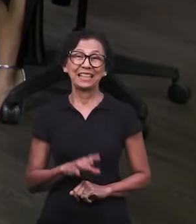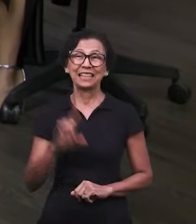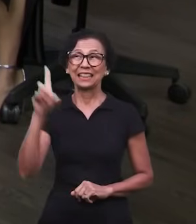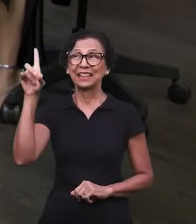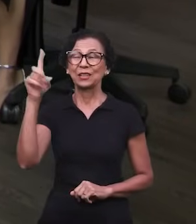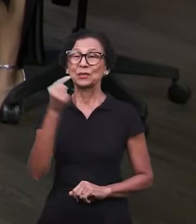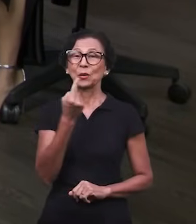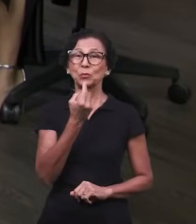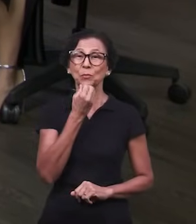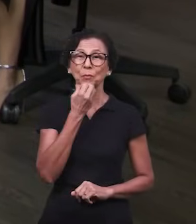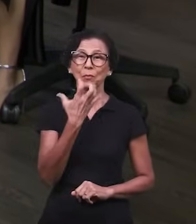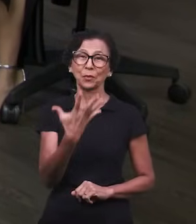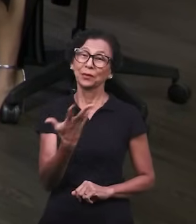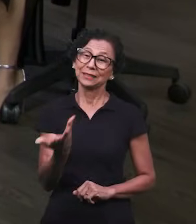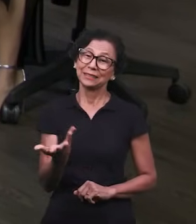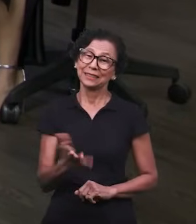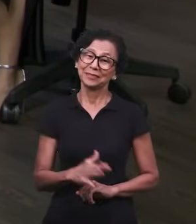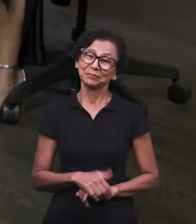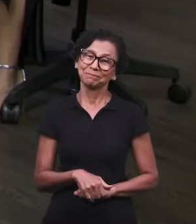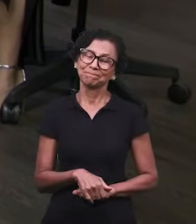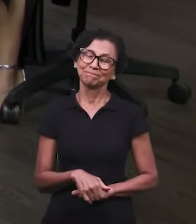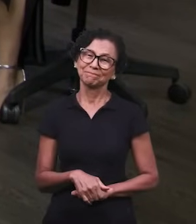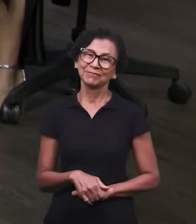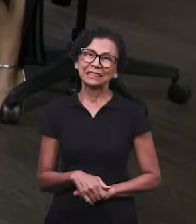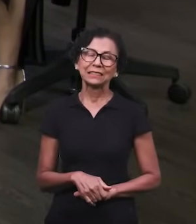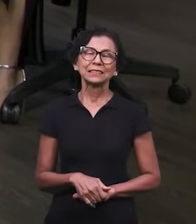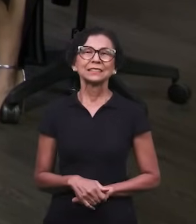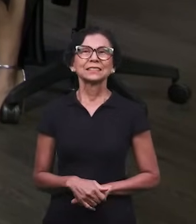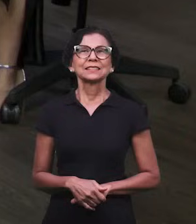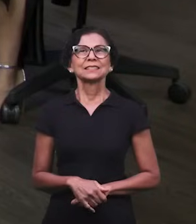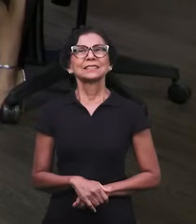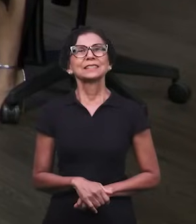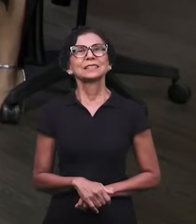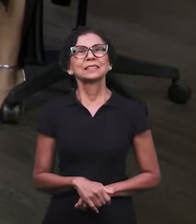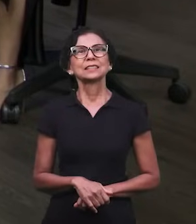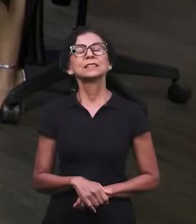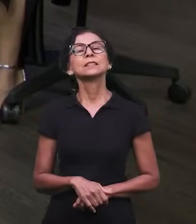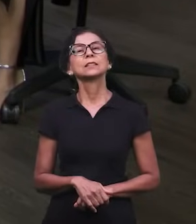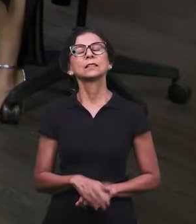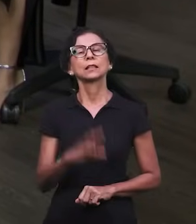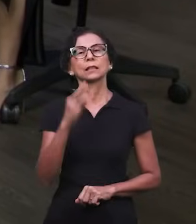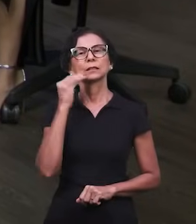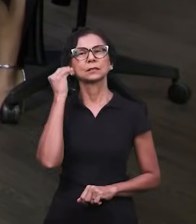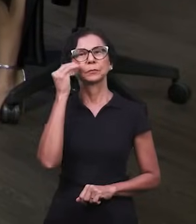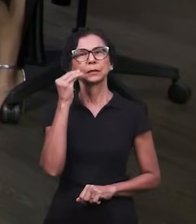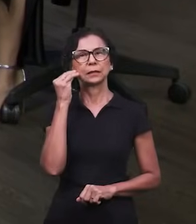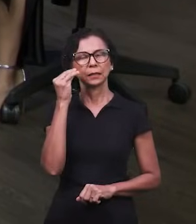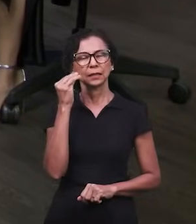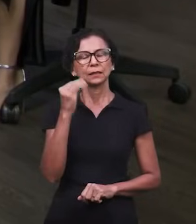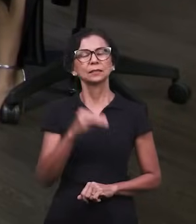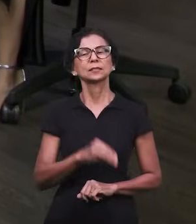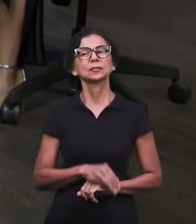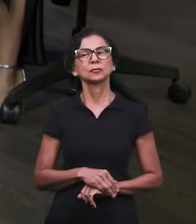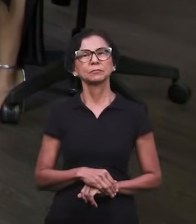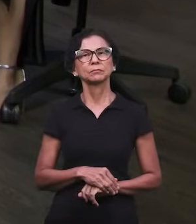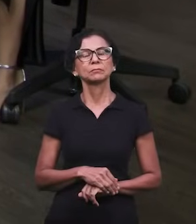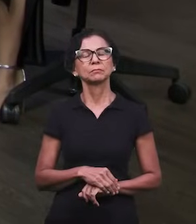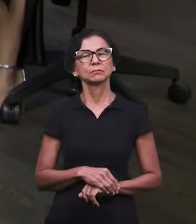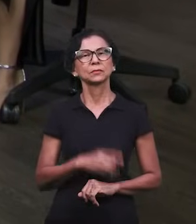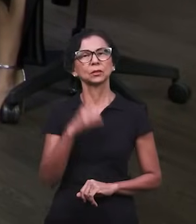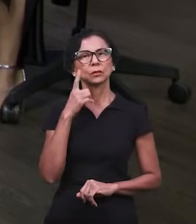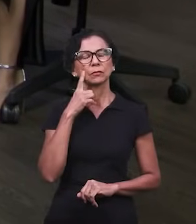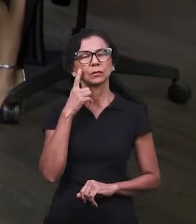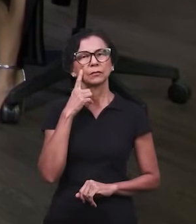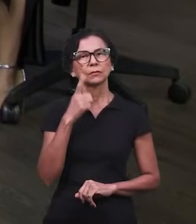que é Deus, né? É isso mesmo. Mas, de fato, essa experiência que o jovem teve